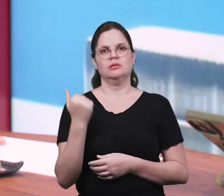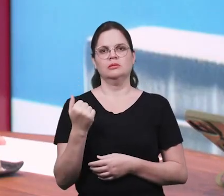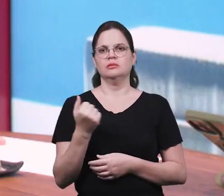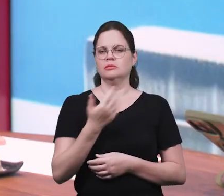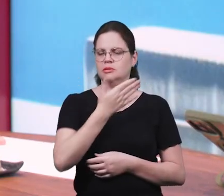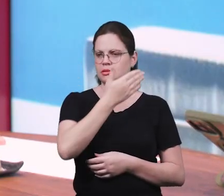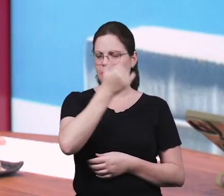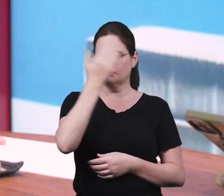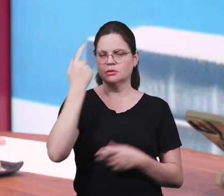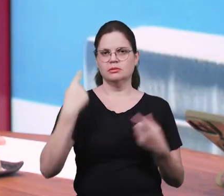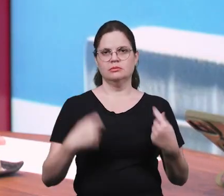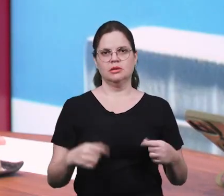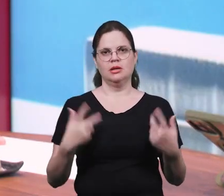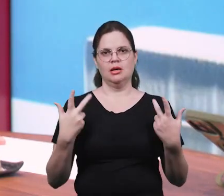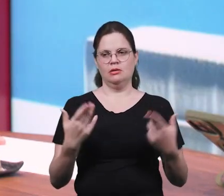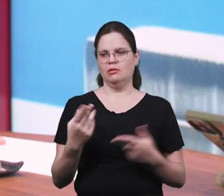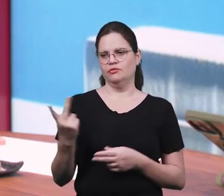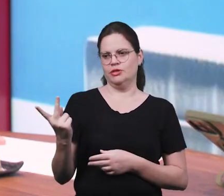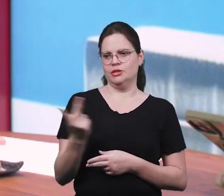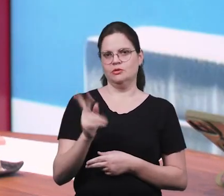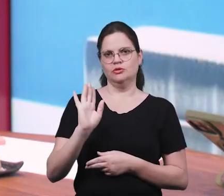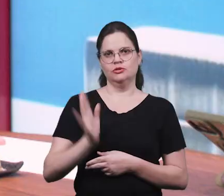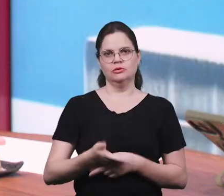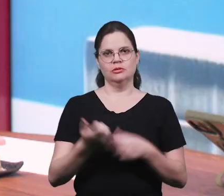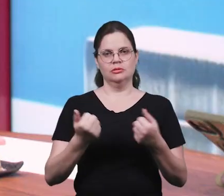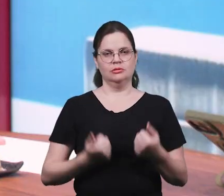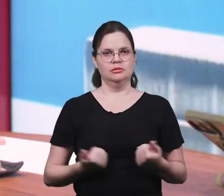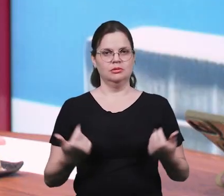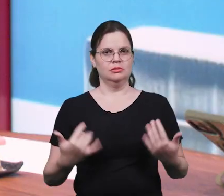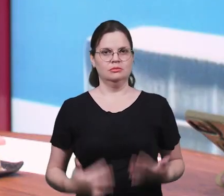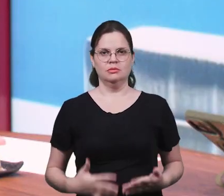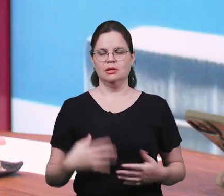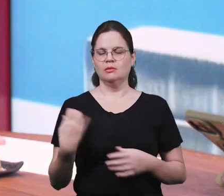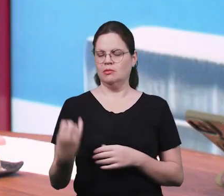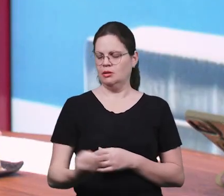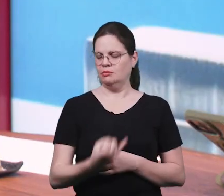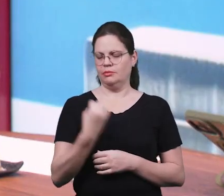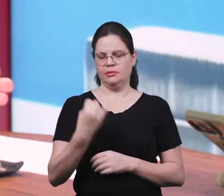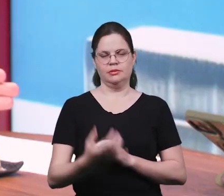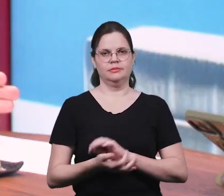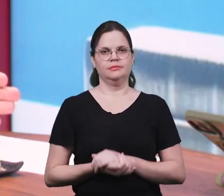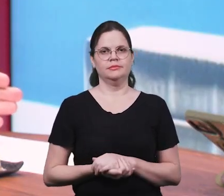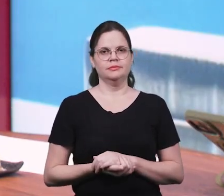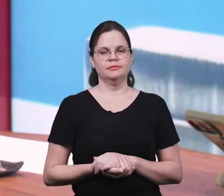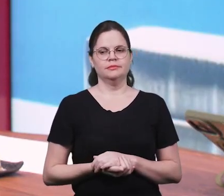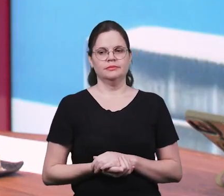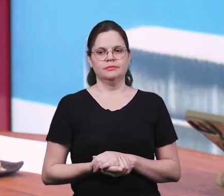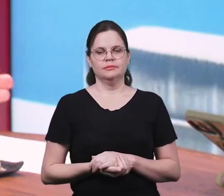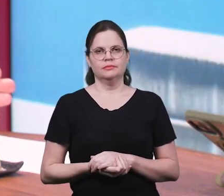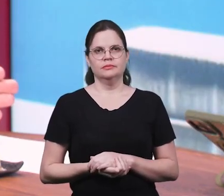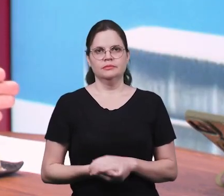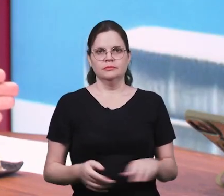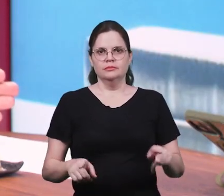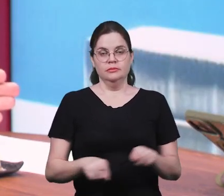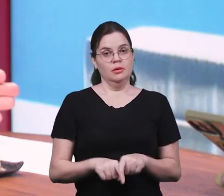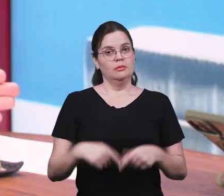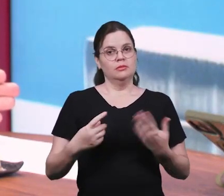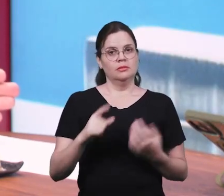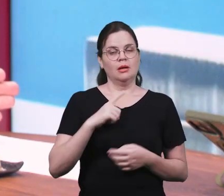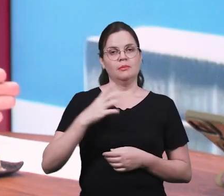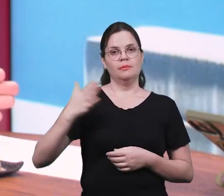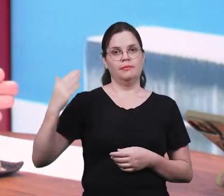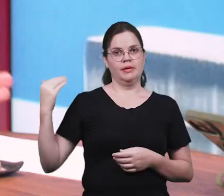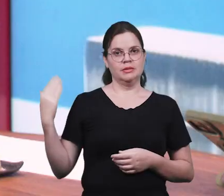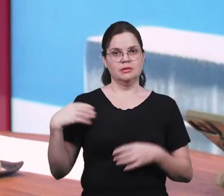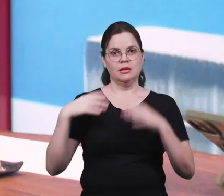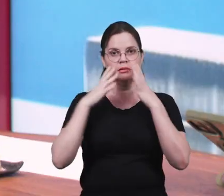exatamente isso que vocês dois falaram aqui, né? É fundamental. Isso é fundamental. Então, tem o passado, que